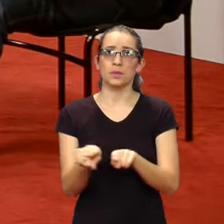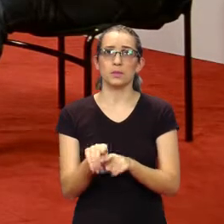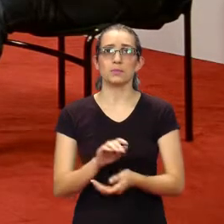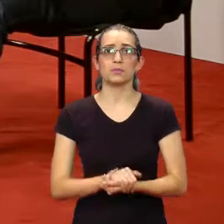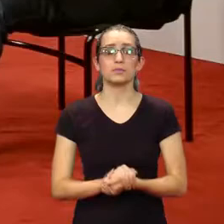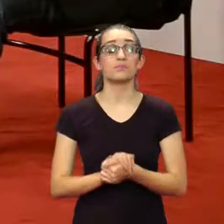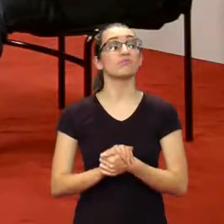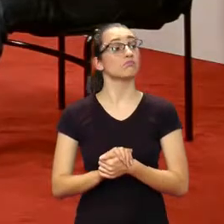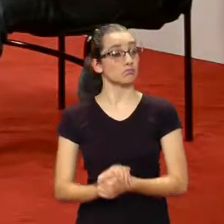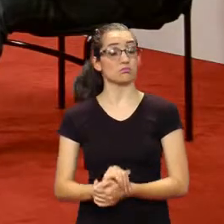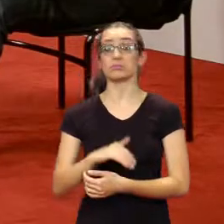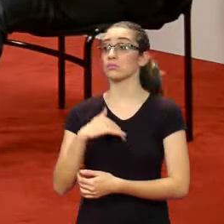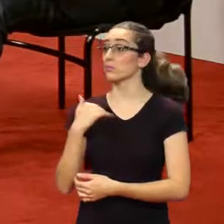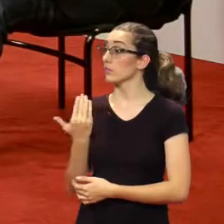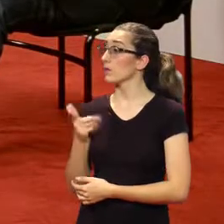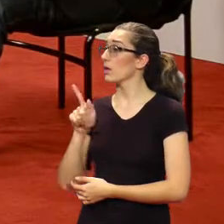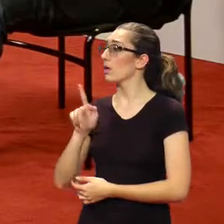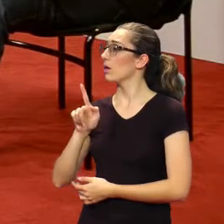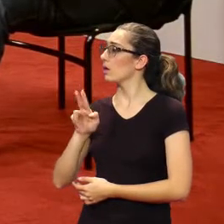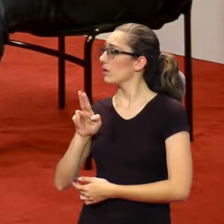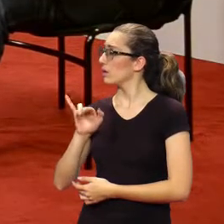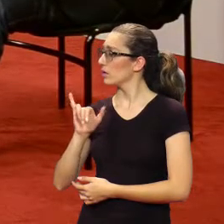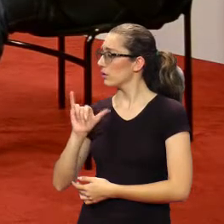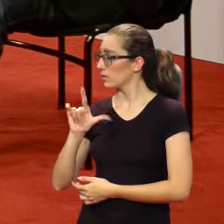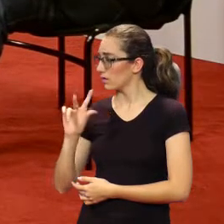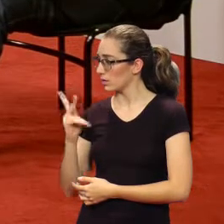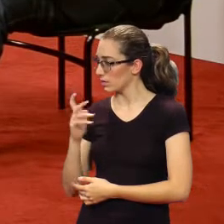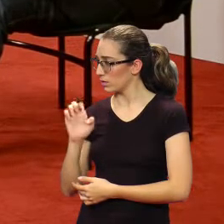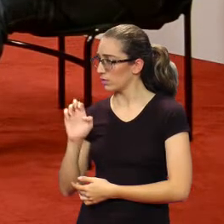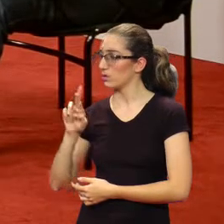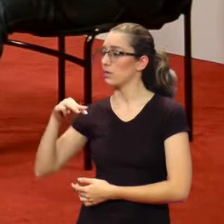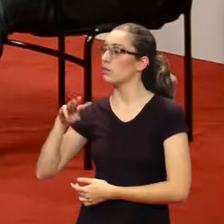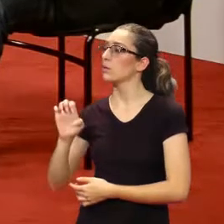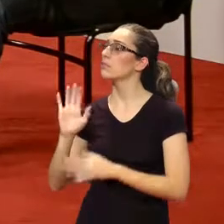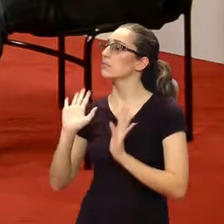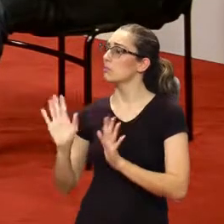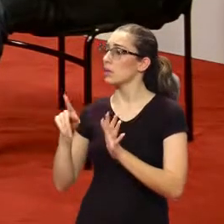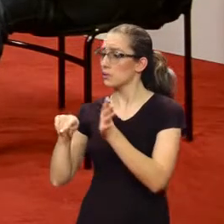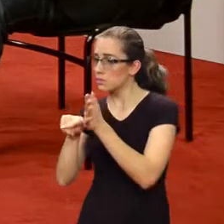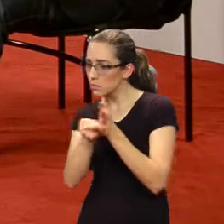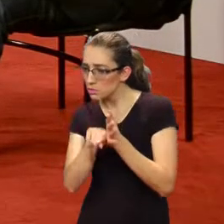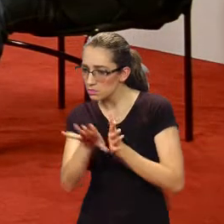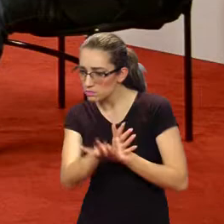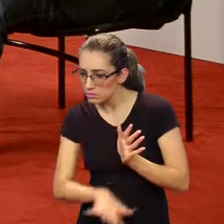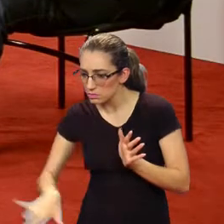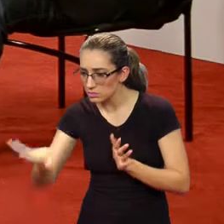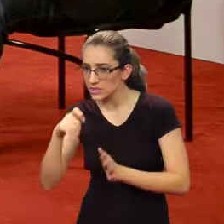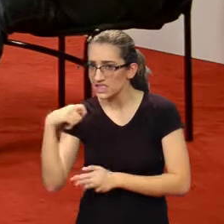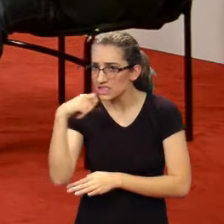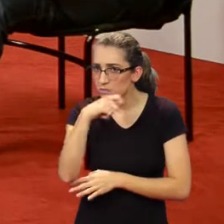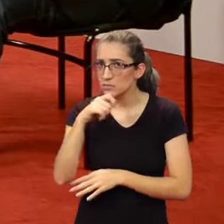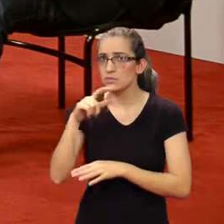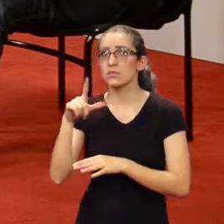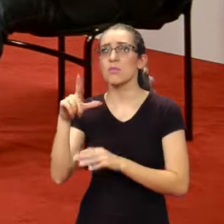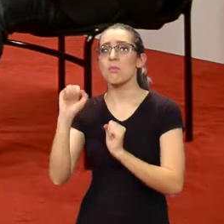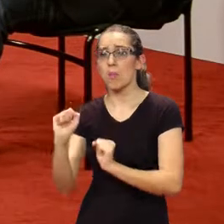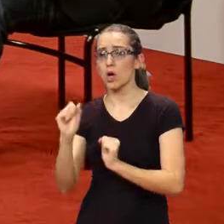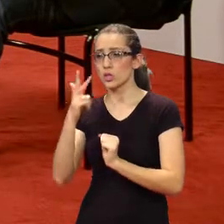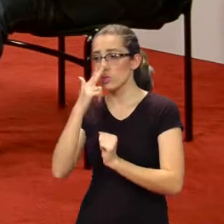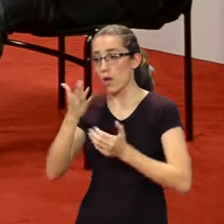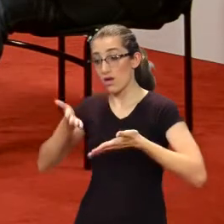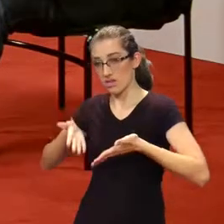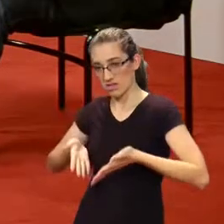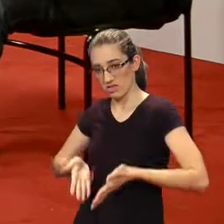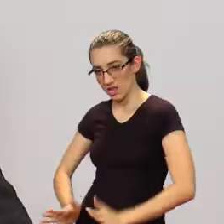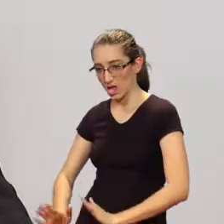Agora, professor Guilherme, pelas pesquisas odontológicas, por exemplo, é plenamente possível alguém,